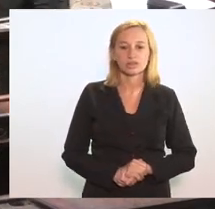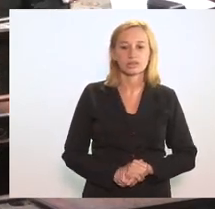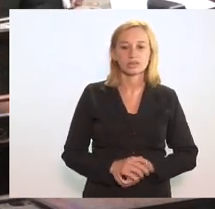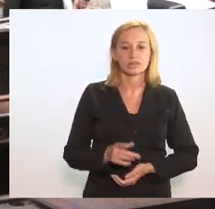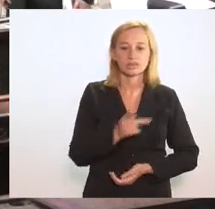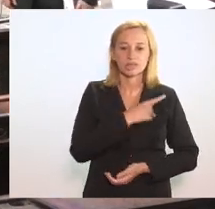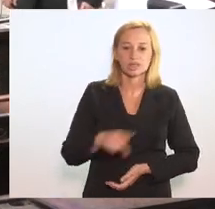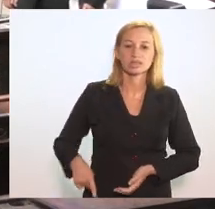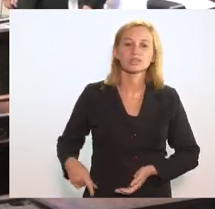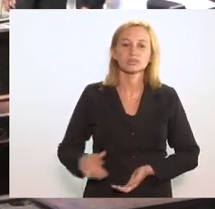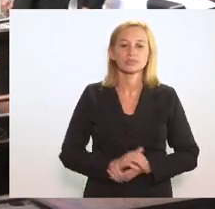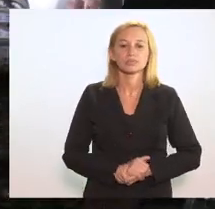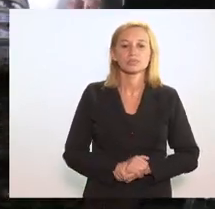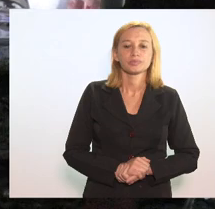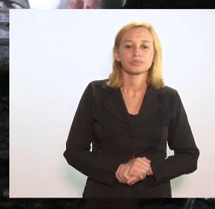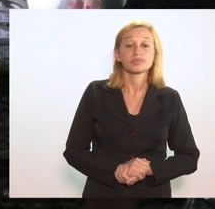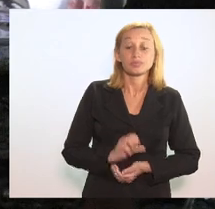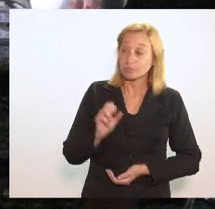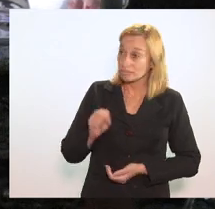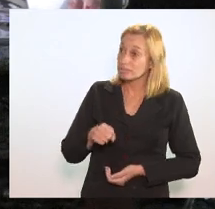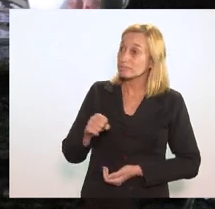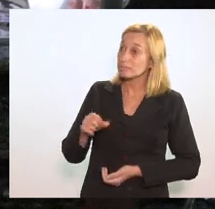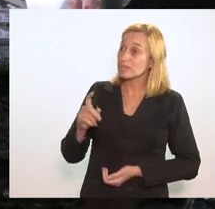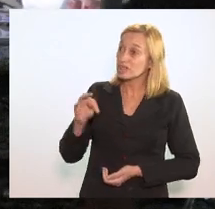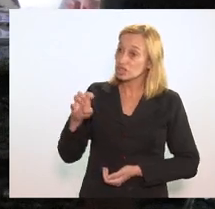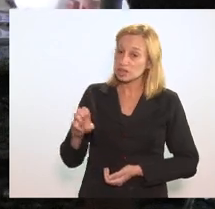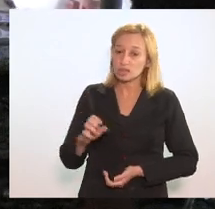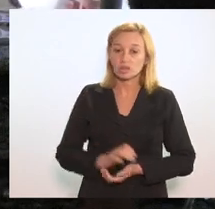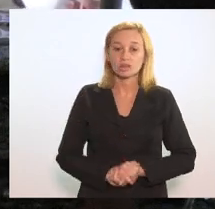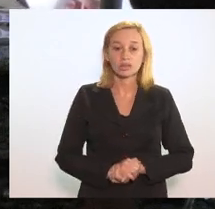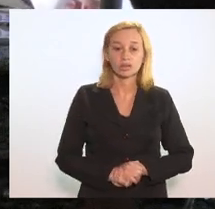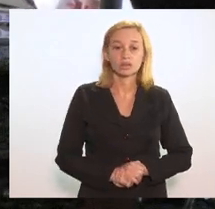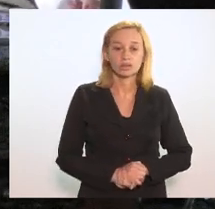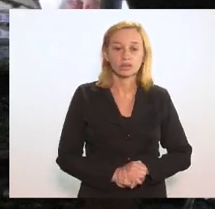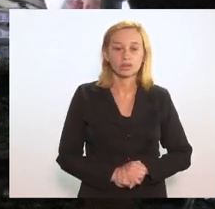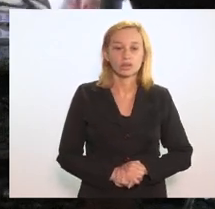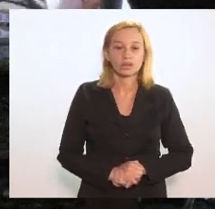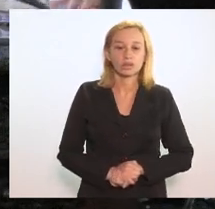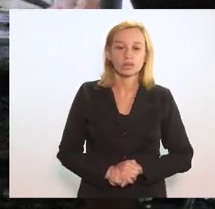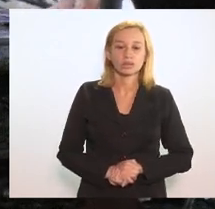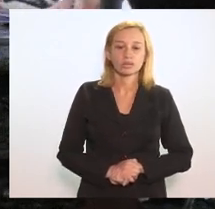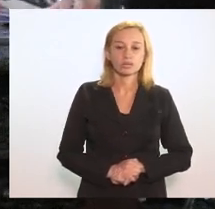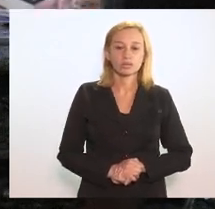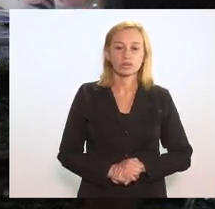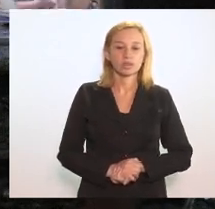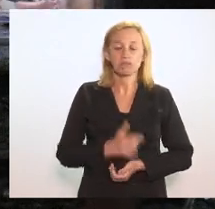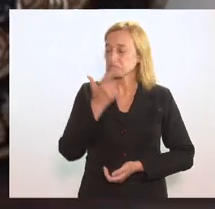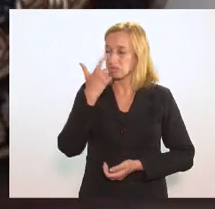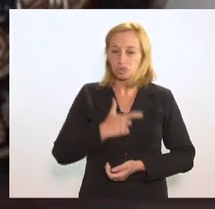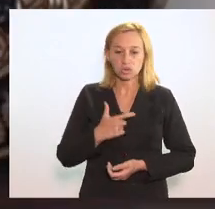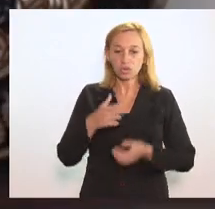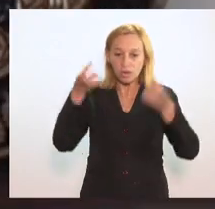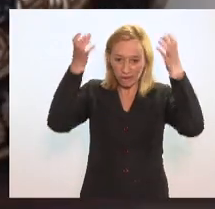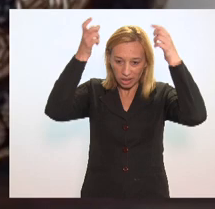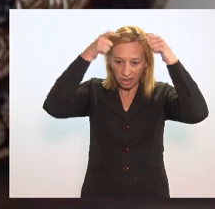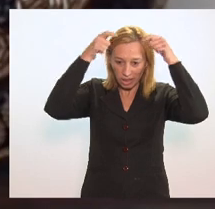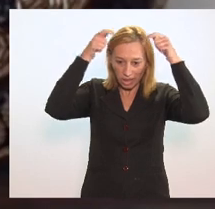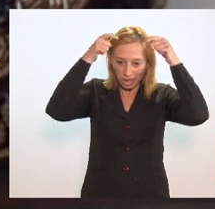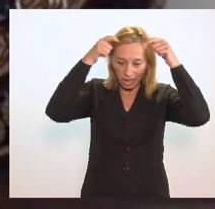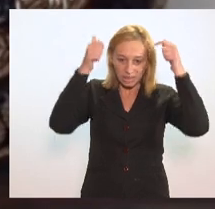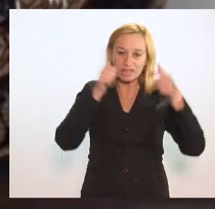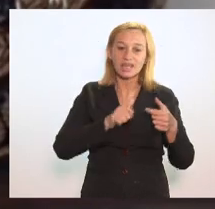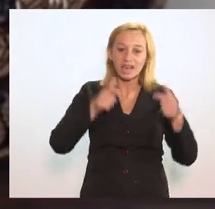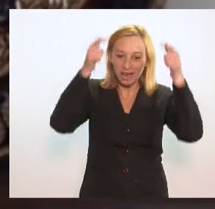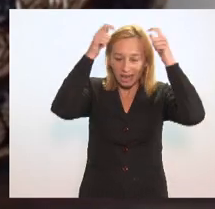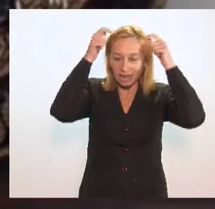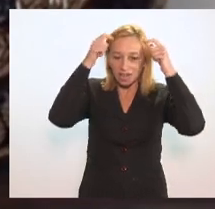Presidente. Sim, Alexandre. Presidente, eu não sou rei e também não sou rainha, mas